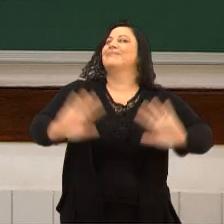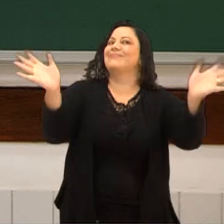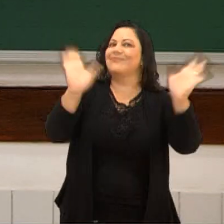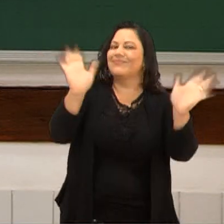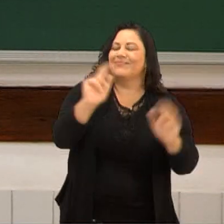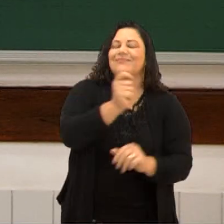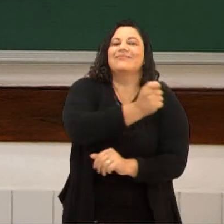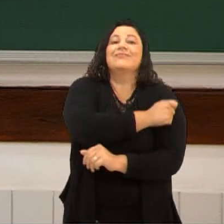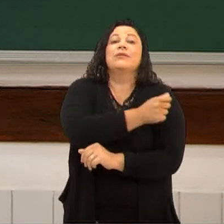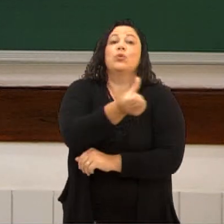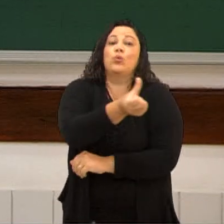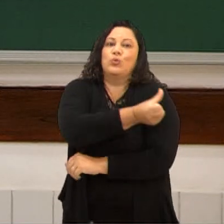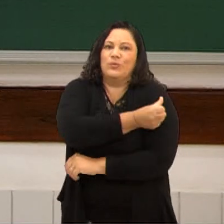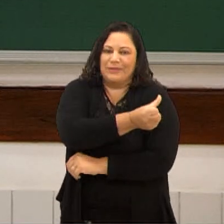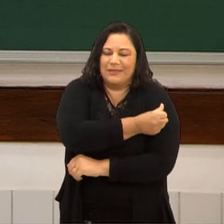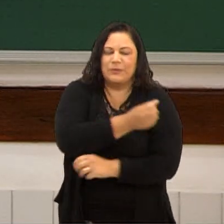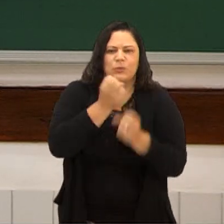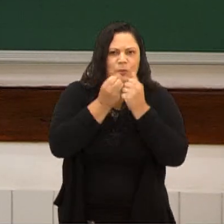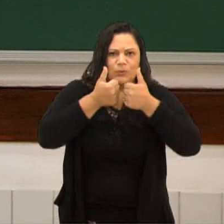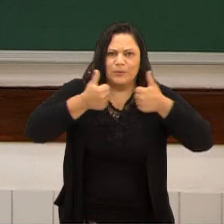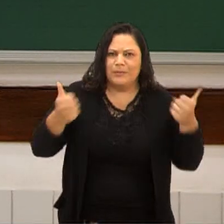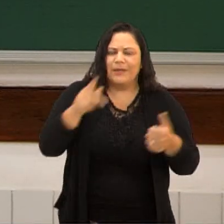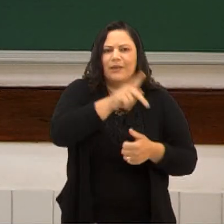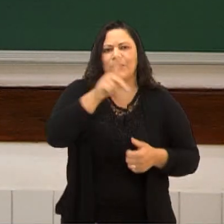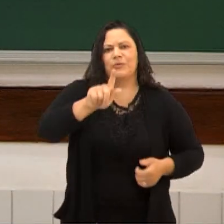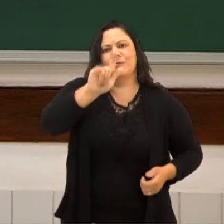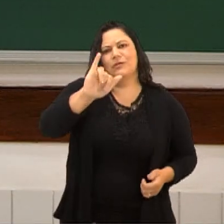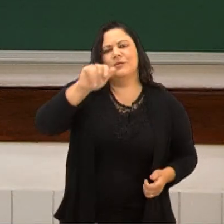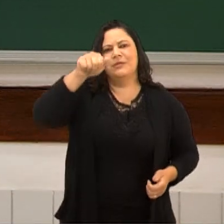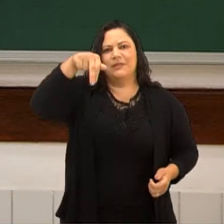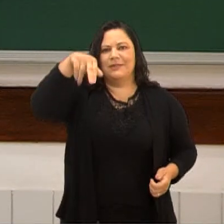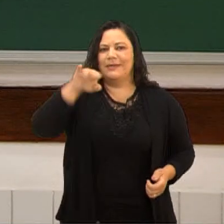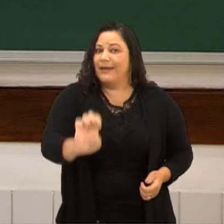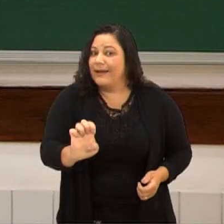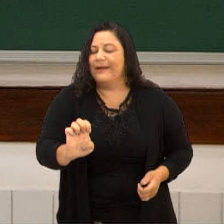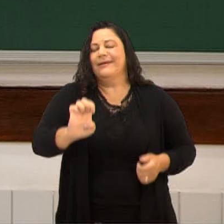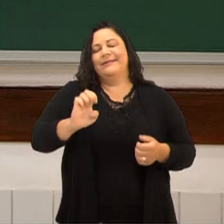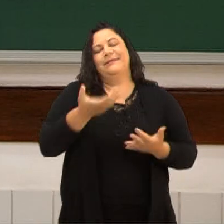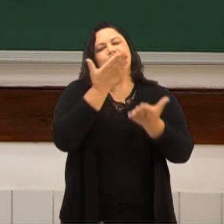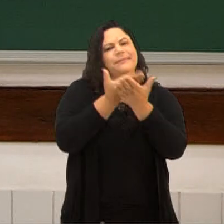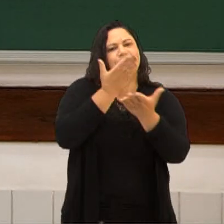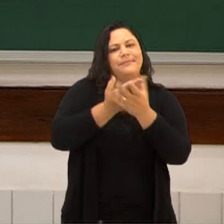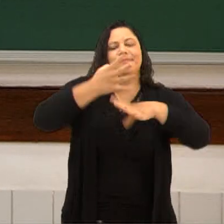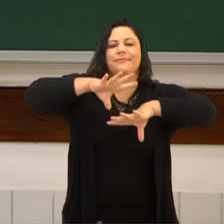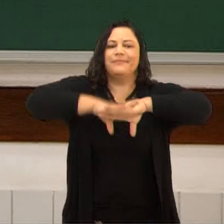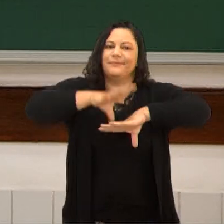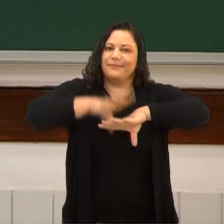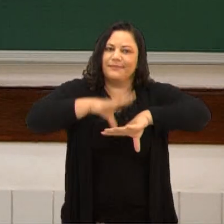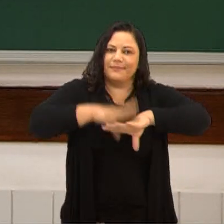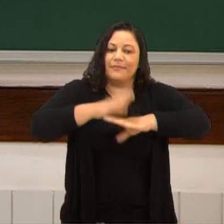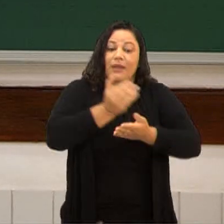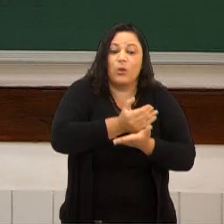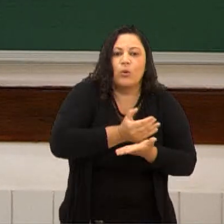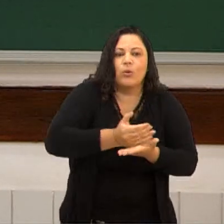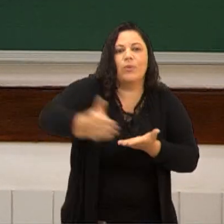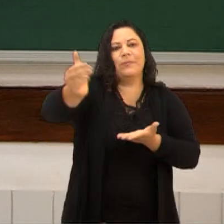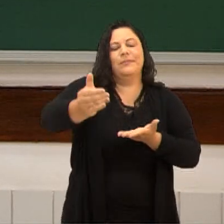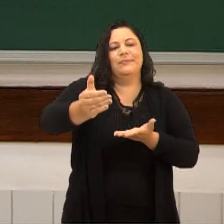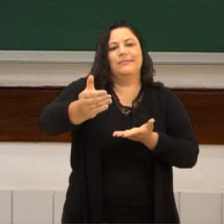Olá, alunos do sexto ano, tudo bem? Aqui é a professora Giane para mais uma aula de matemática. Vamos iniciar